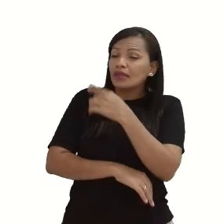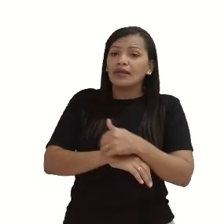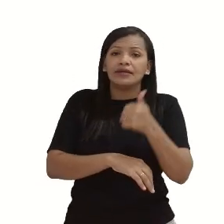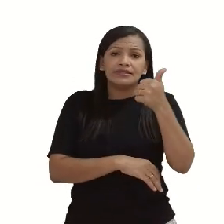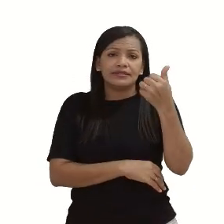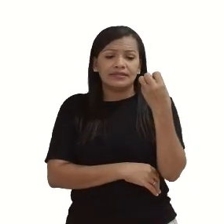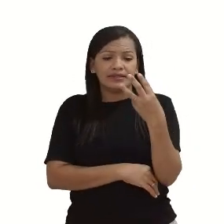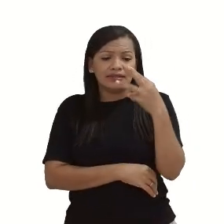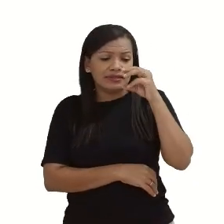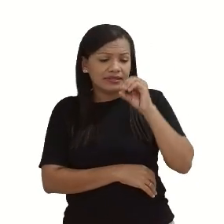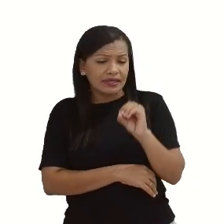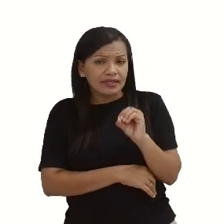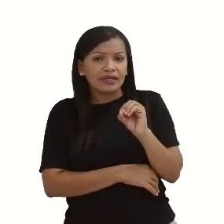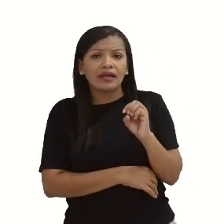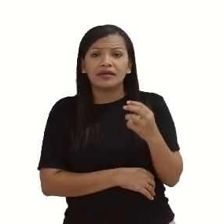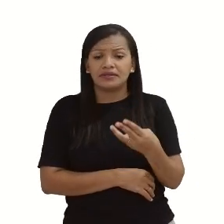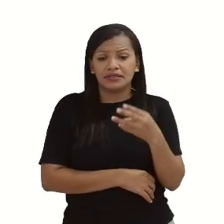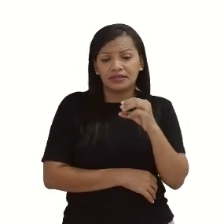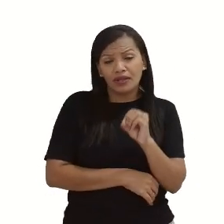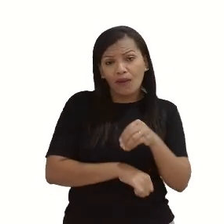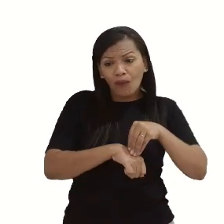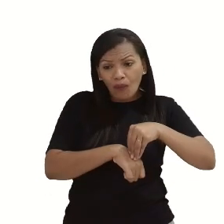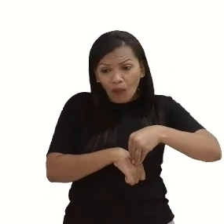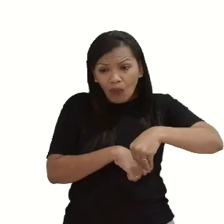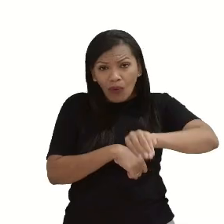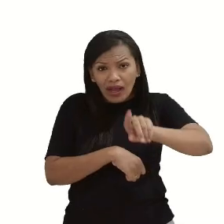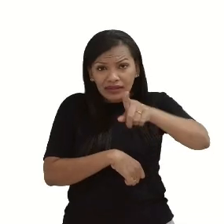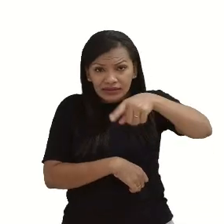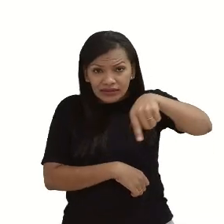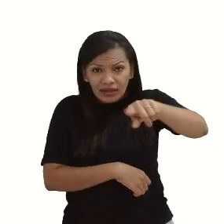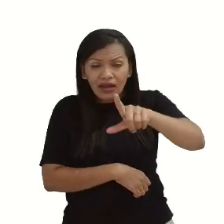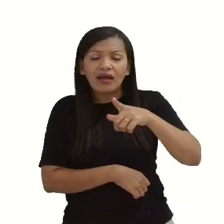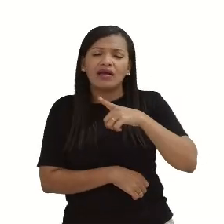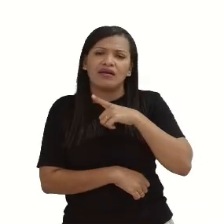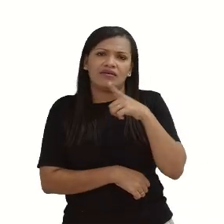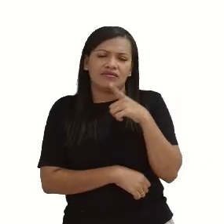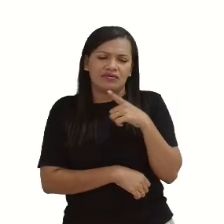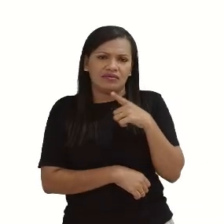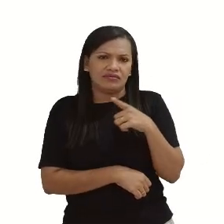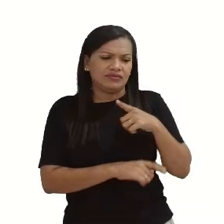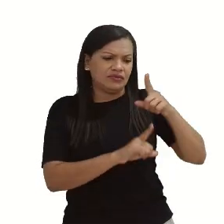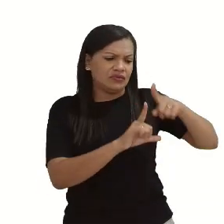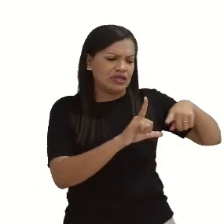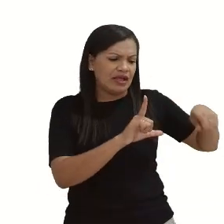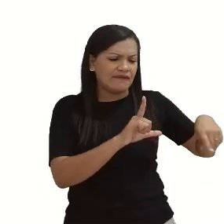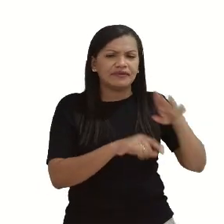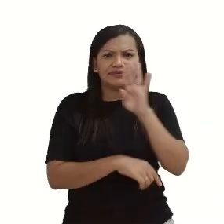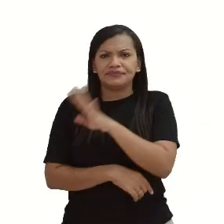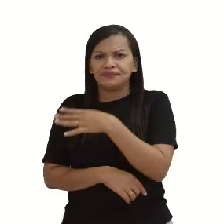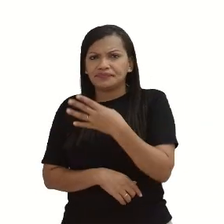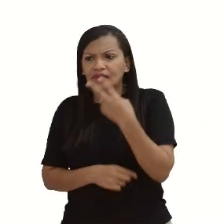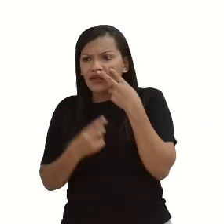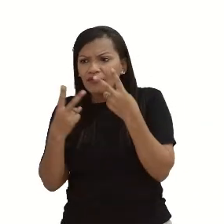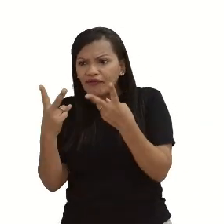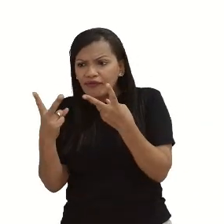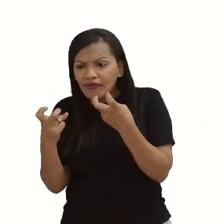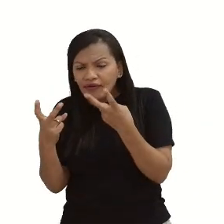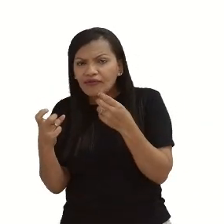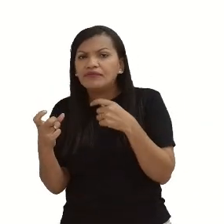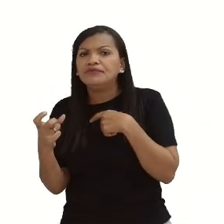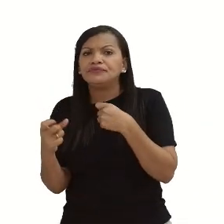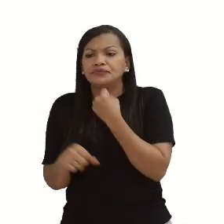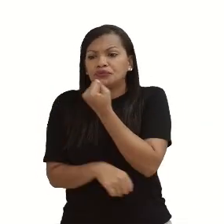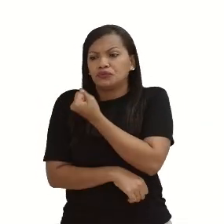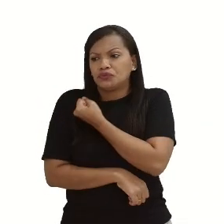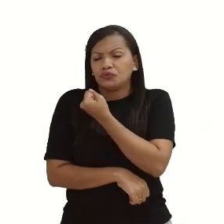130 e 30? É uma dica. Olha. Quando você pegar um gráfico ou uma tabela, tenta observar os valores extremos, ou seja,